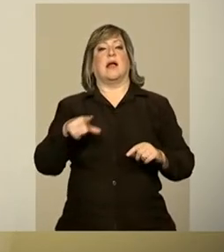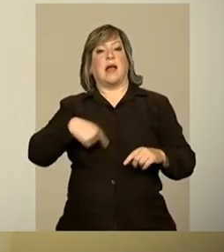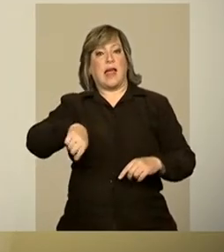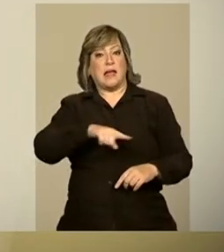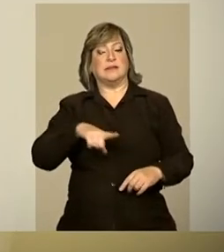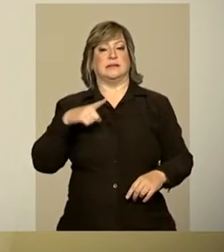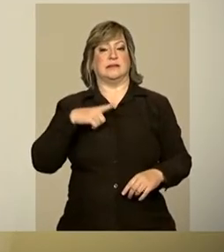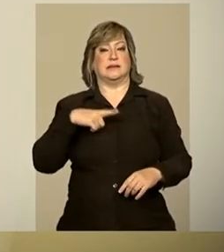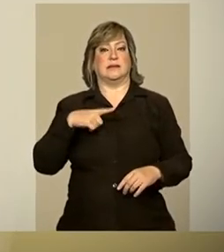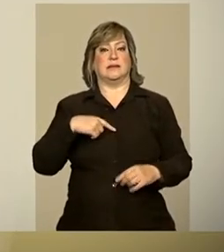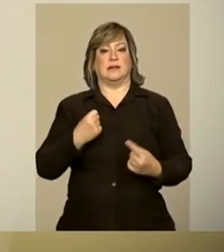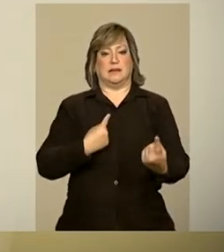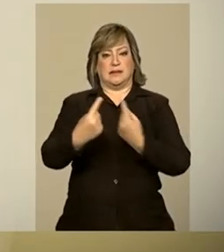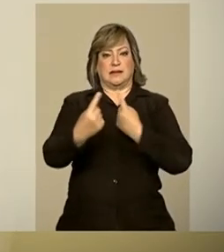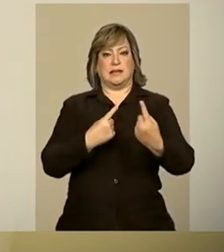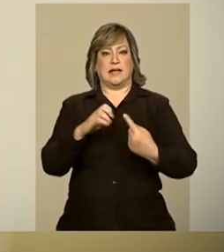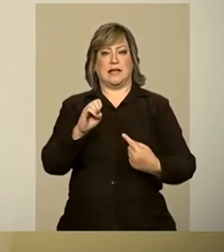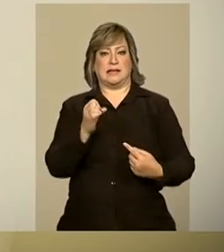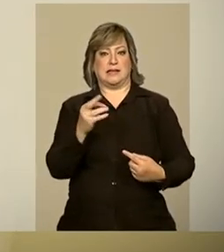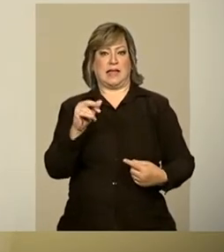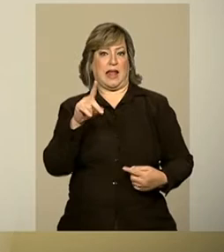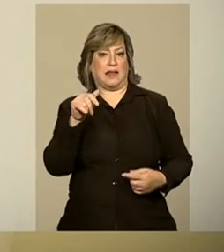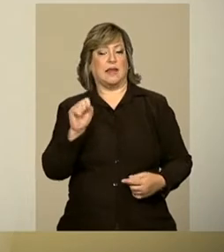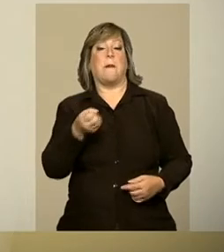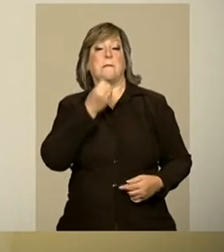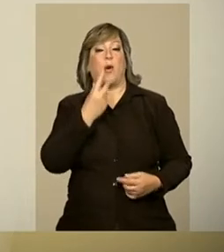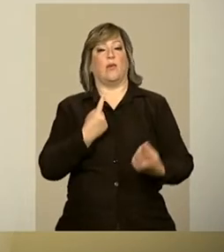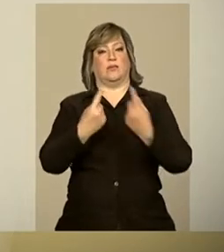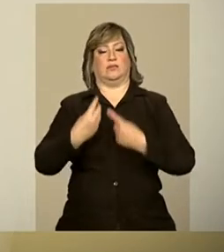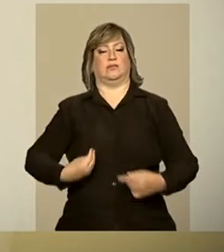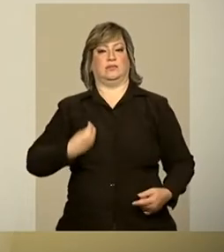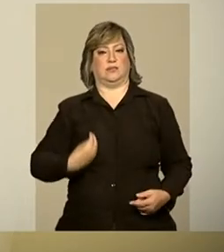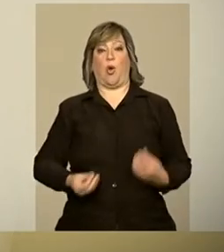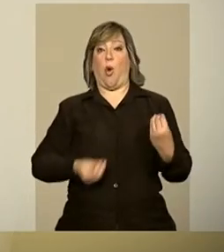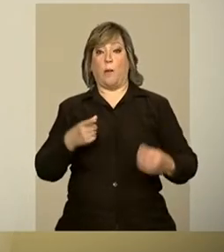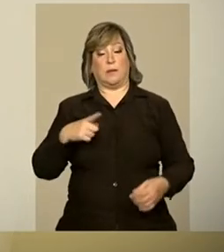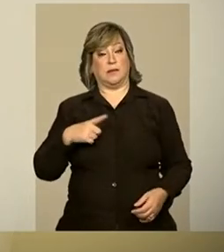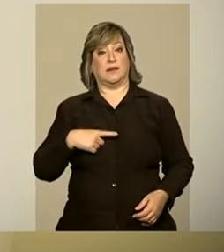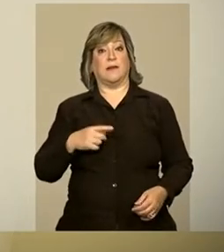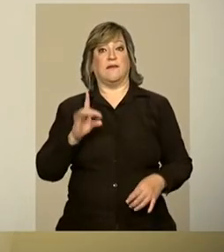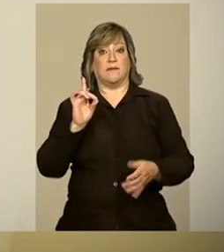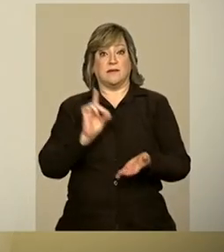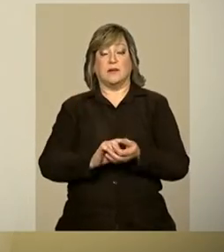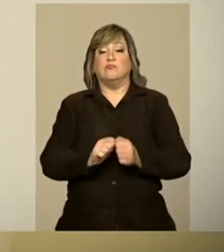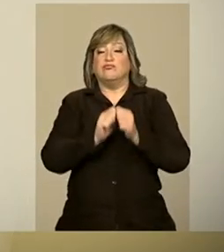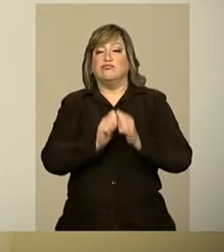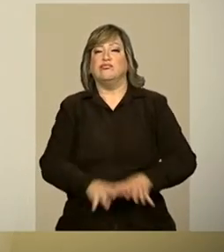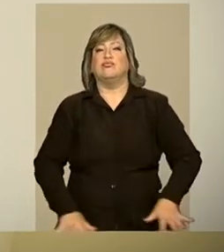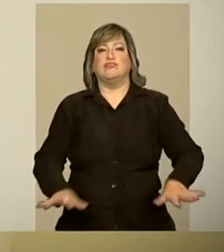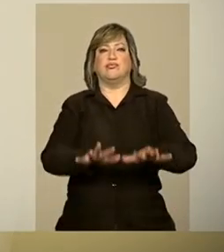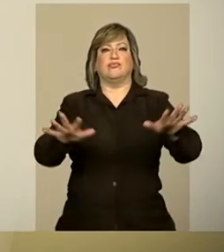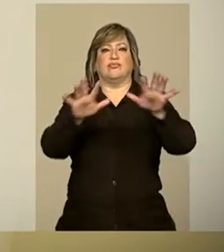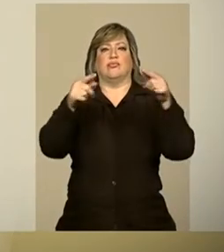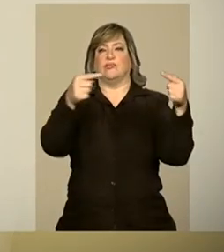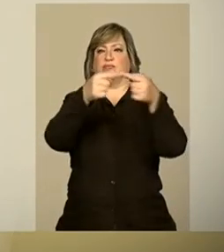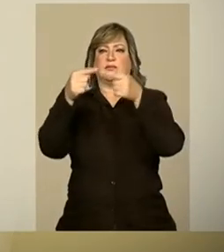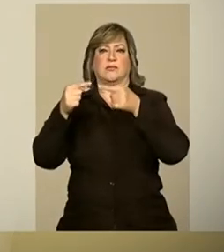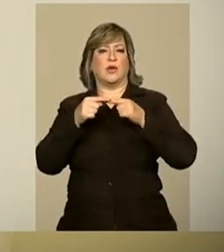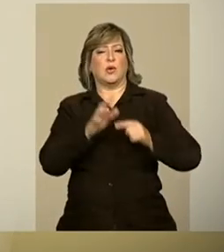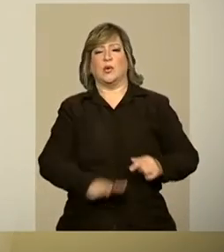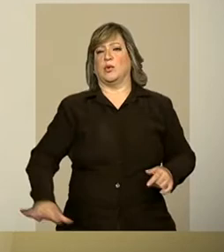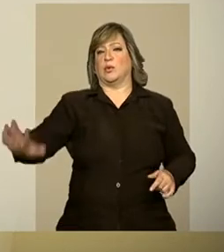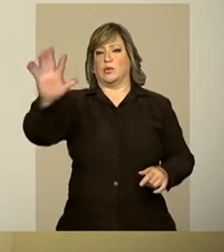boas condições. E essas estradas, elas funcionam como verdadeiras veias que interliga todo esse